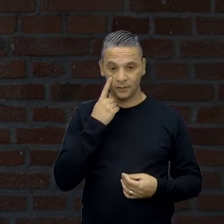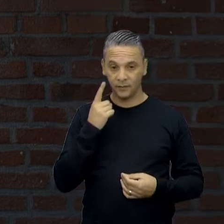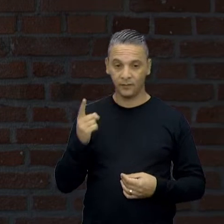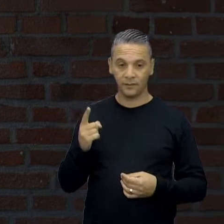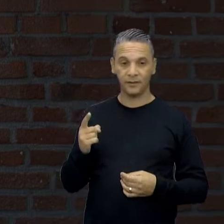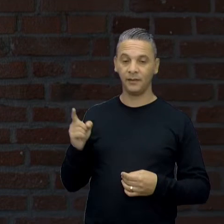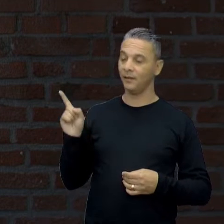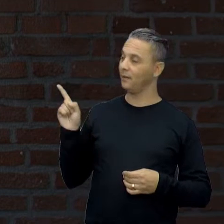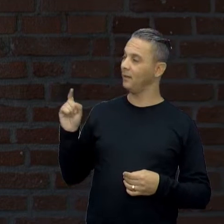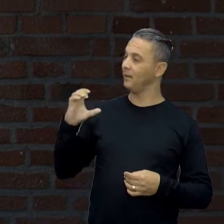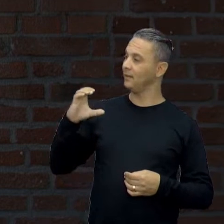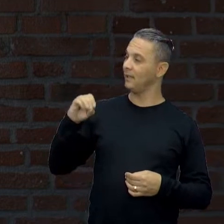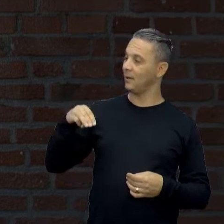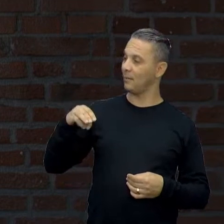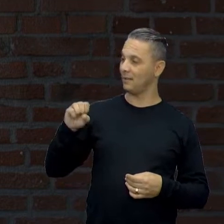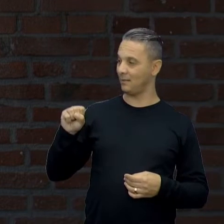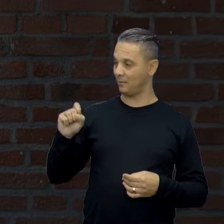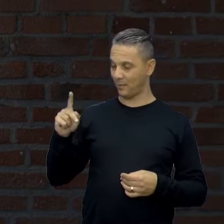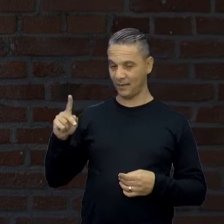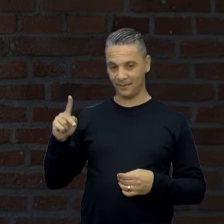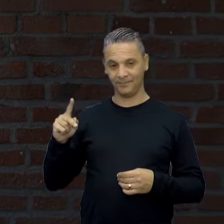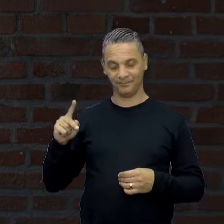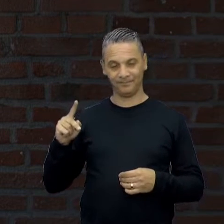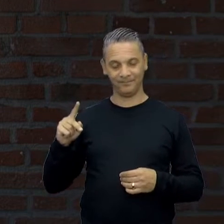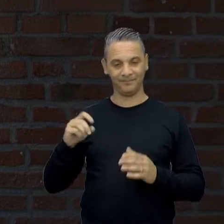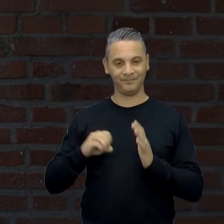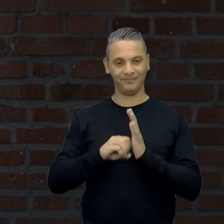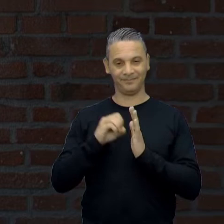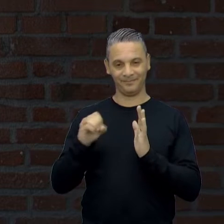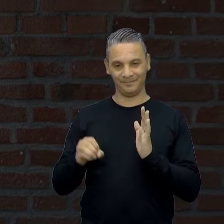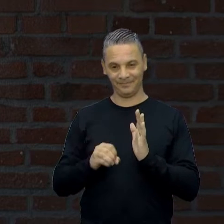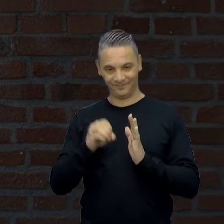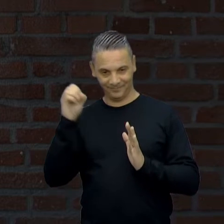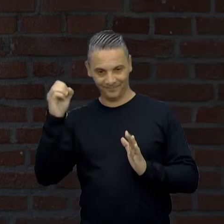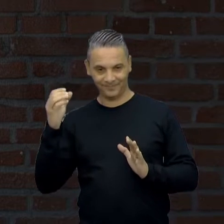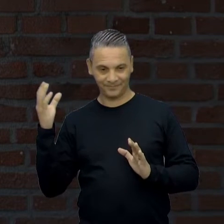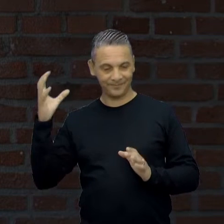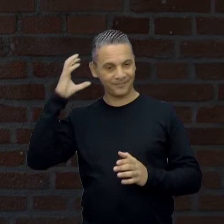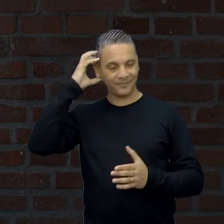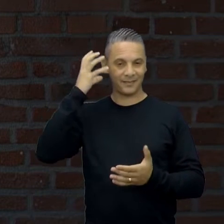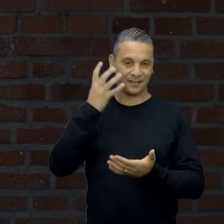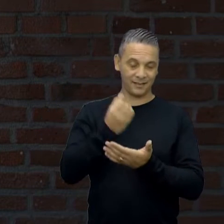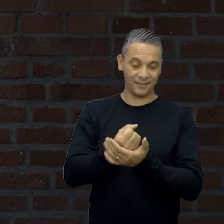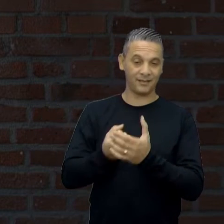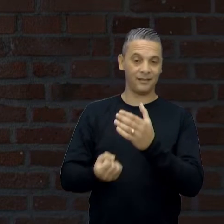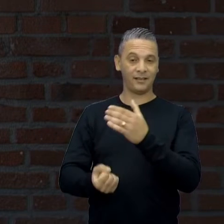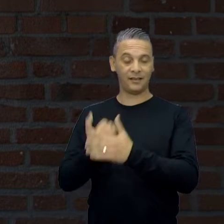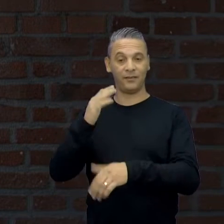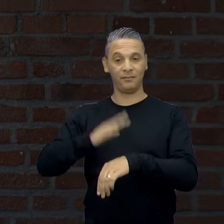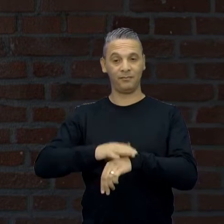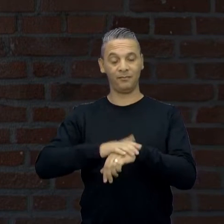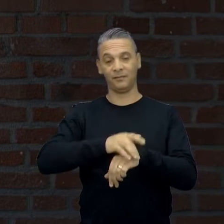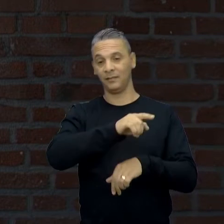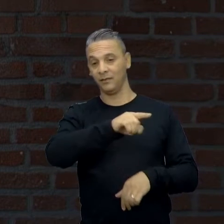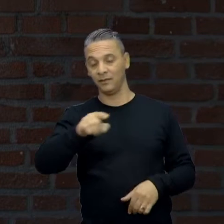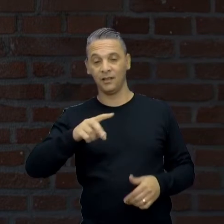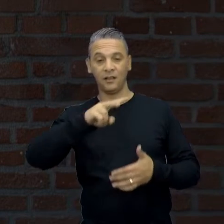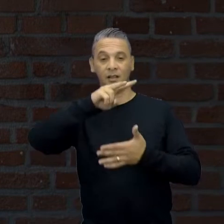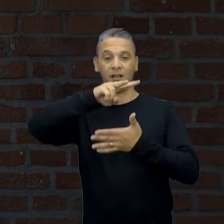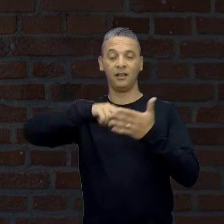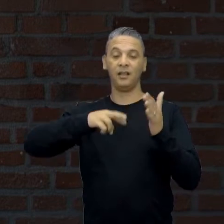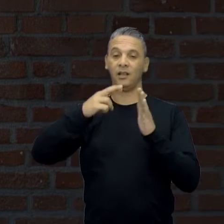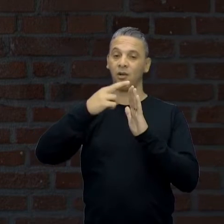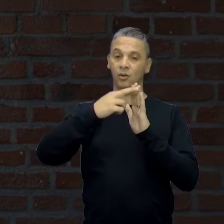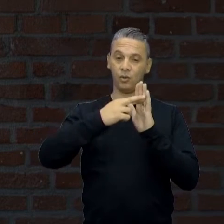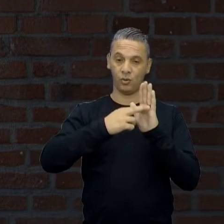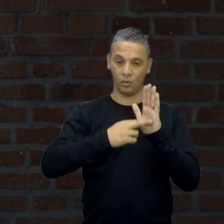do CMSP Podcast, né? Para representar aí o podcast que eu criei aqui para vocês. E eu vou ler o roteiro